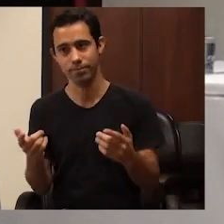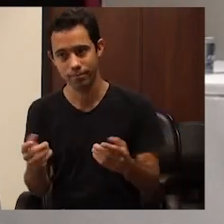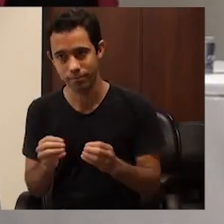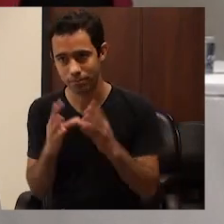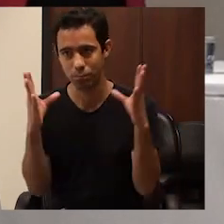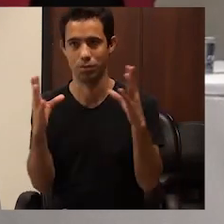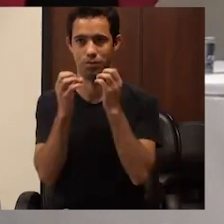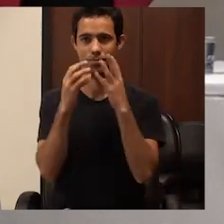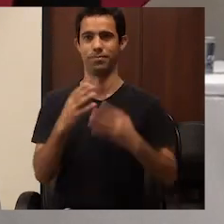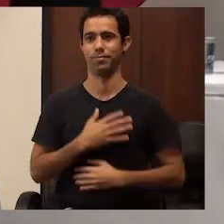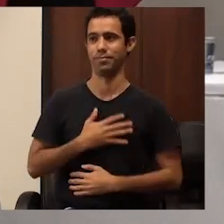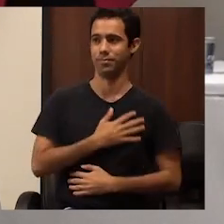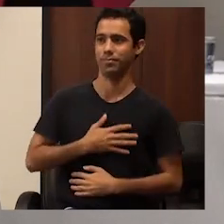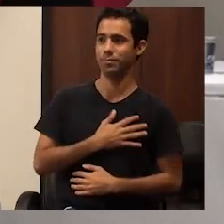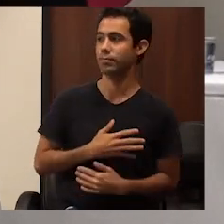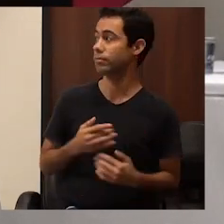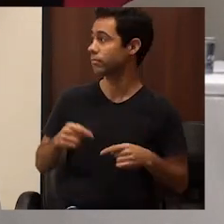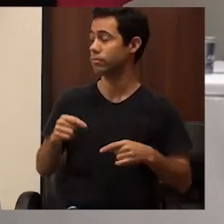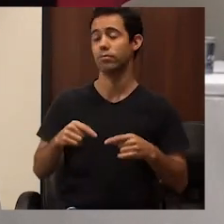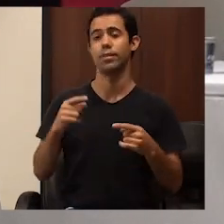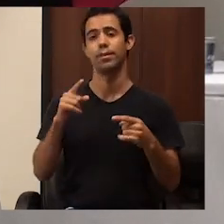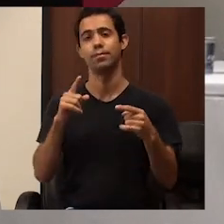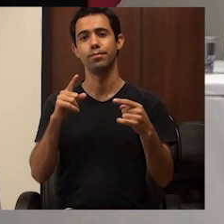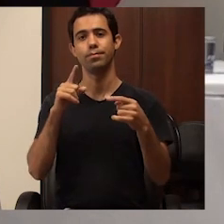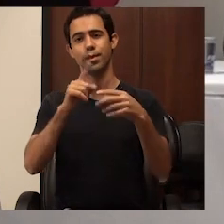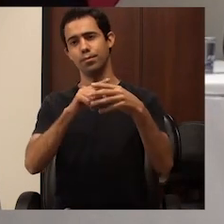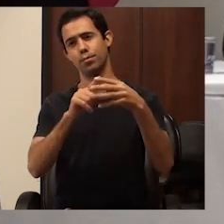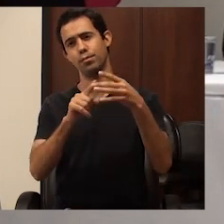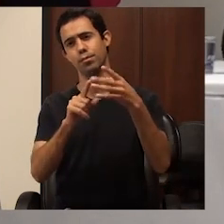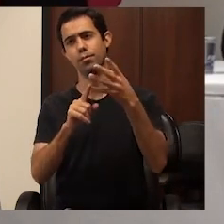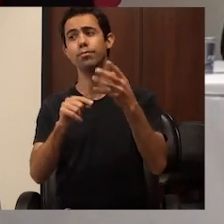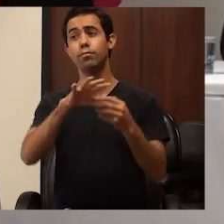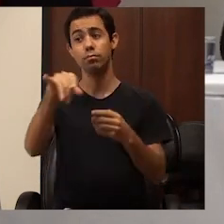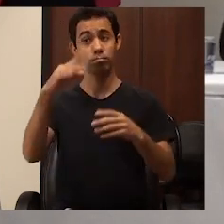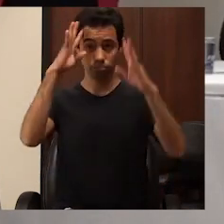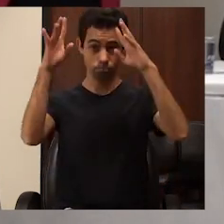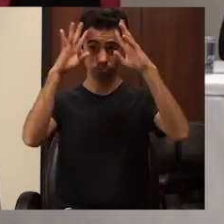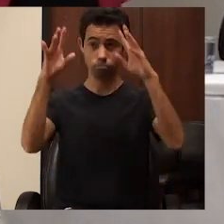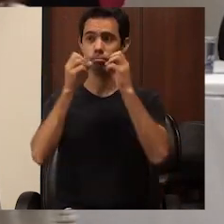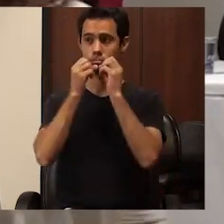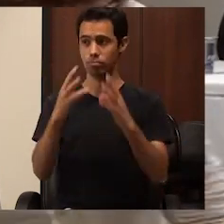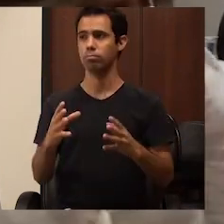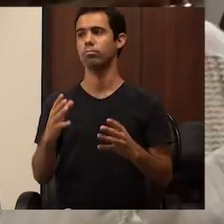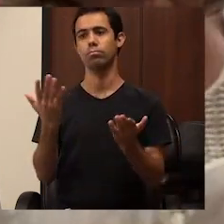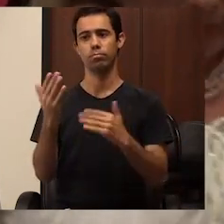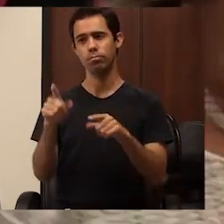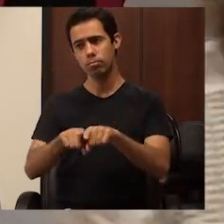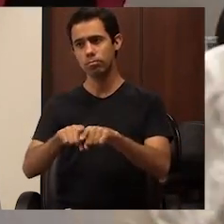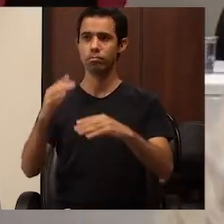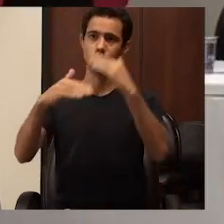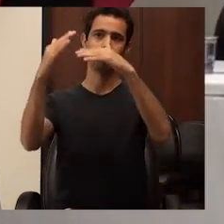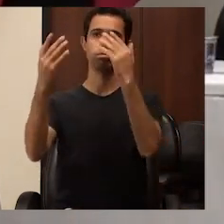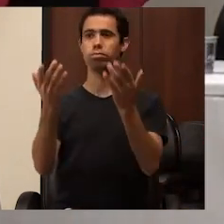realmente com essas questões que eu acho que a gente precisa refletir, né, para que a gente possa evoluir,